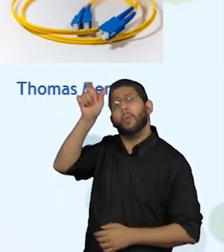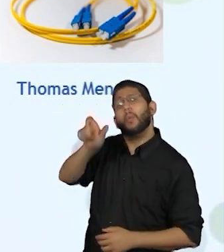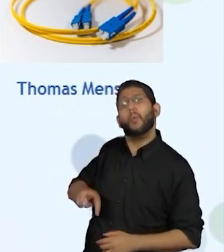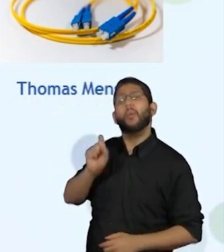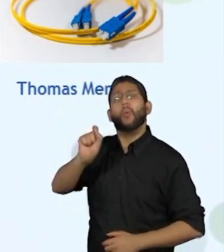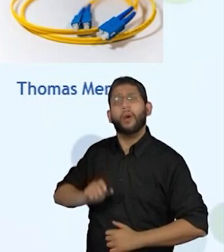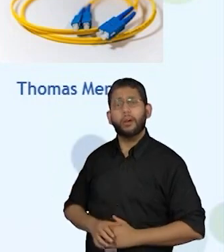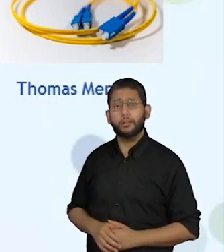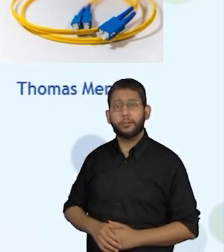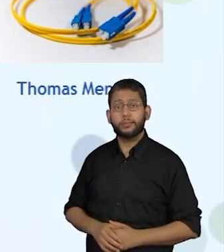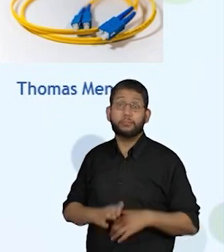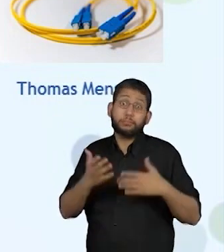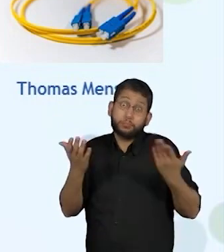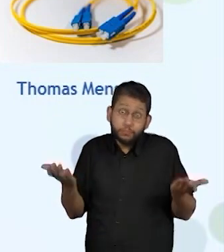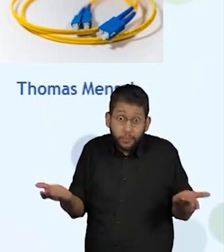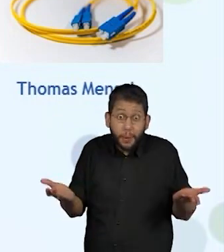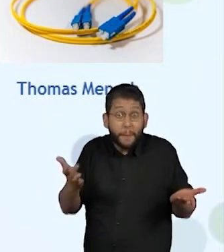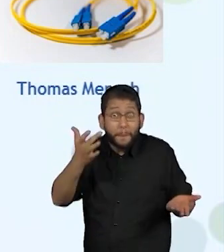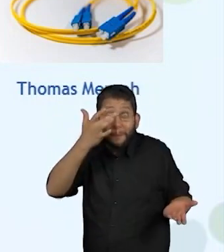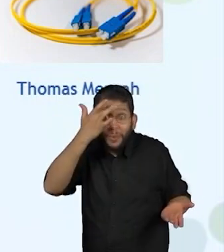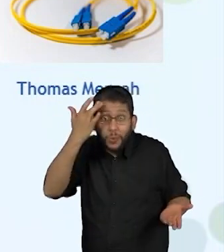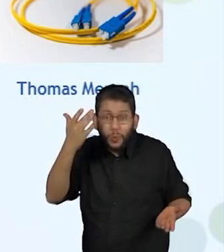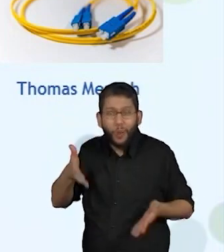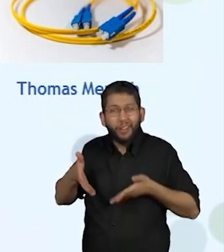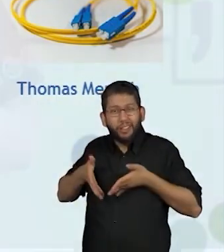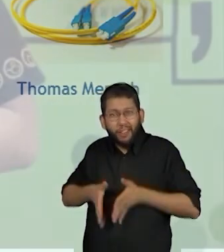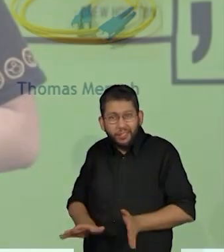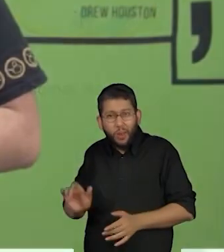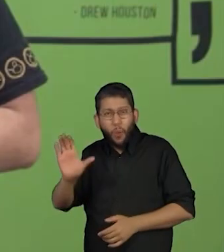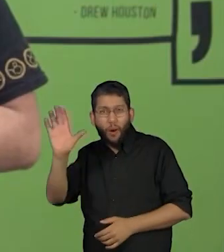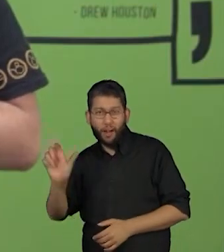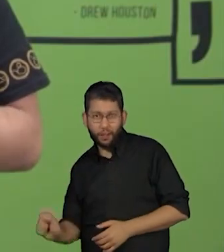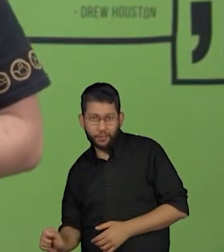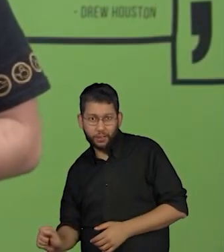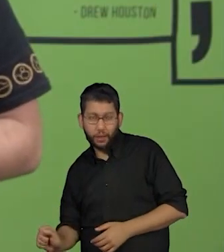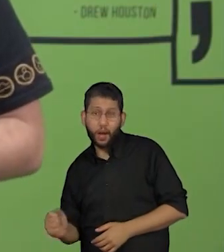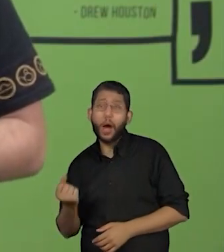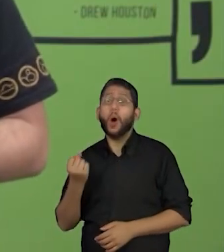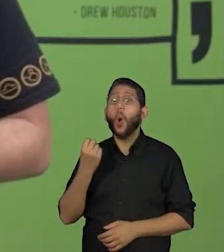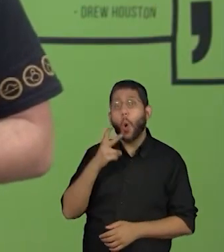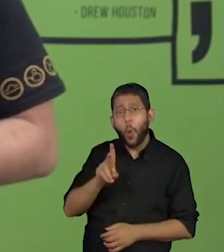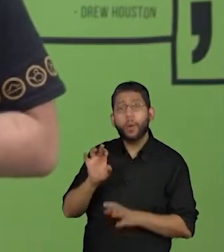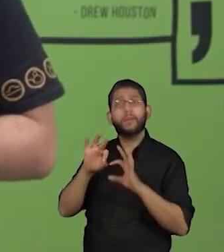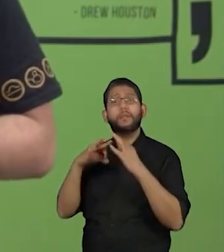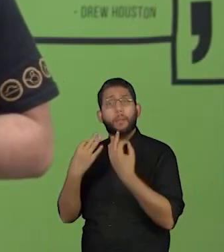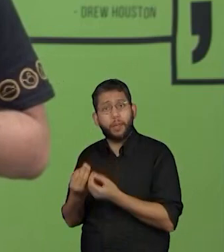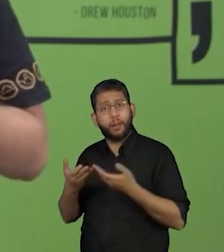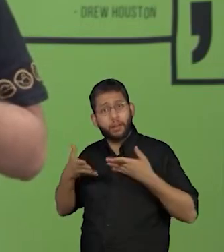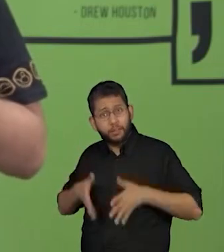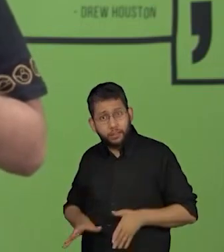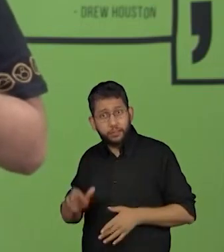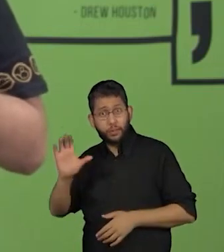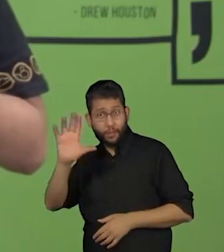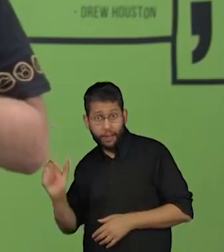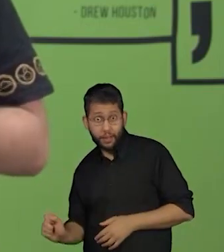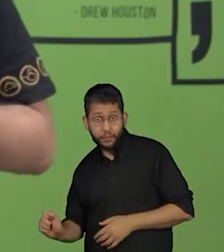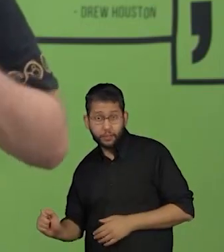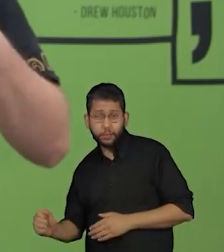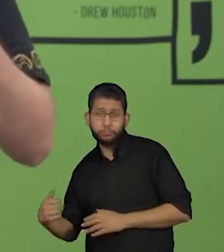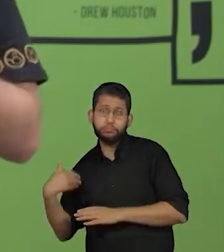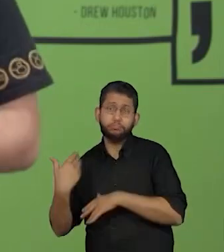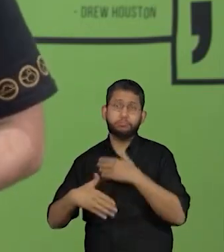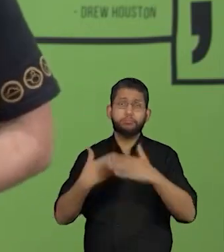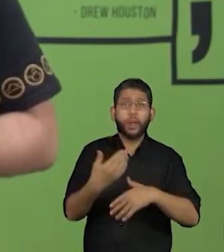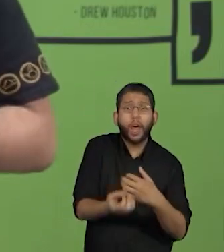por afrodescendentes ou na própria África. E curioso, sabermos disso, porque